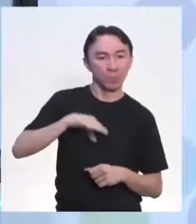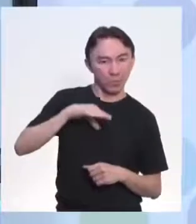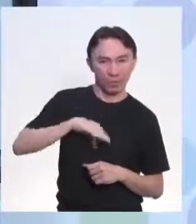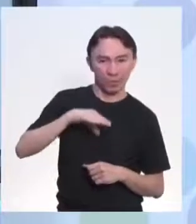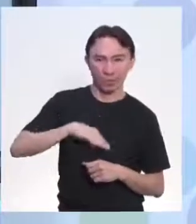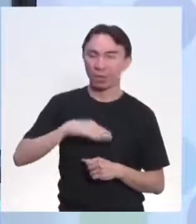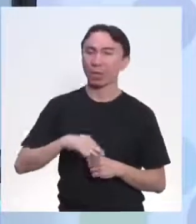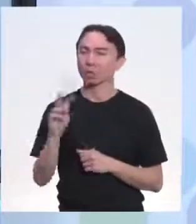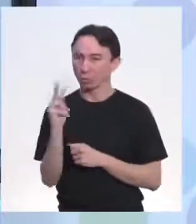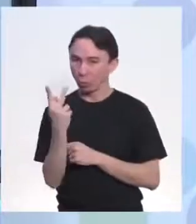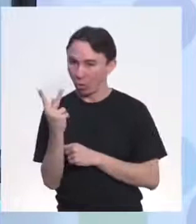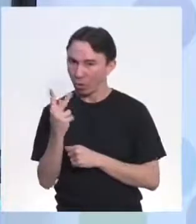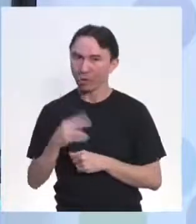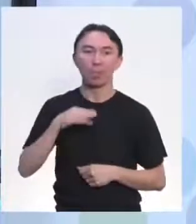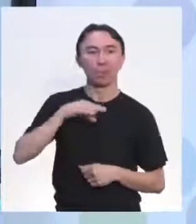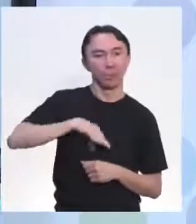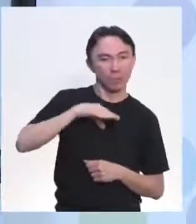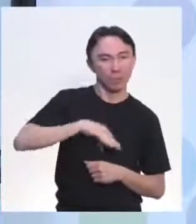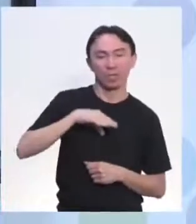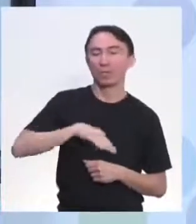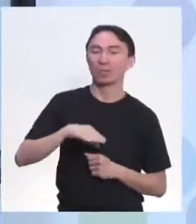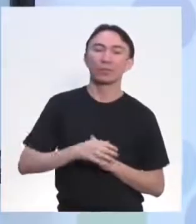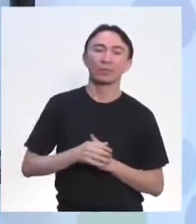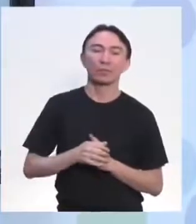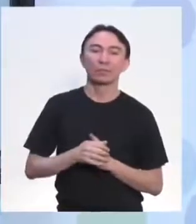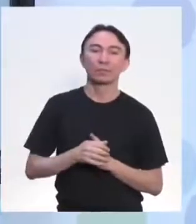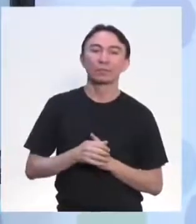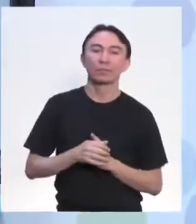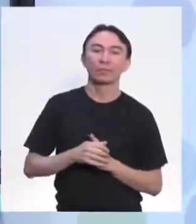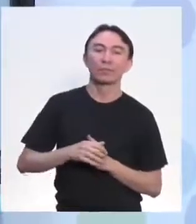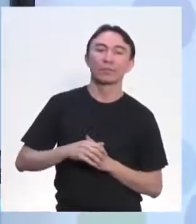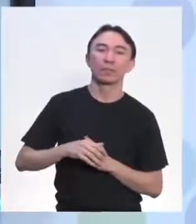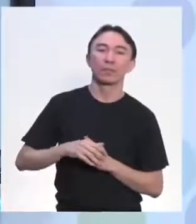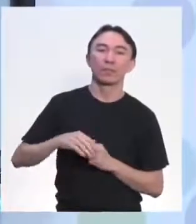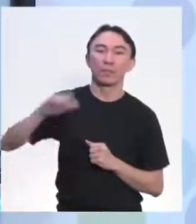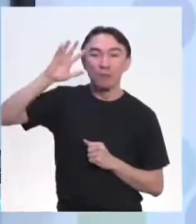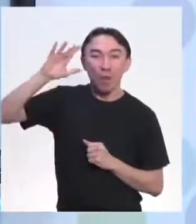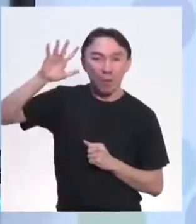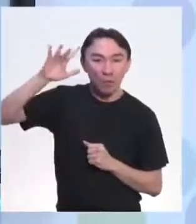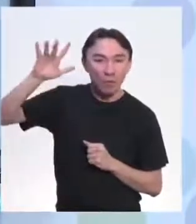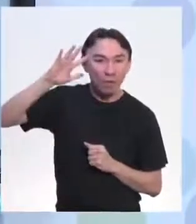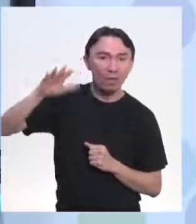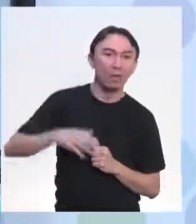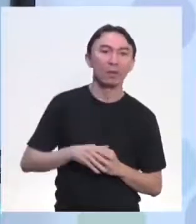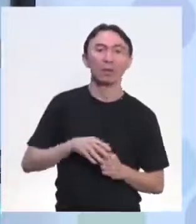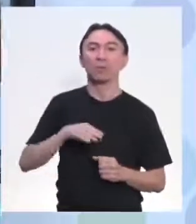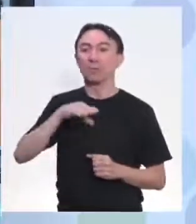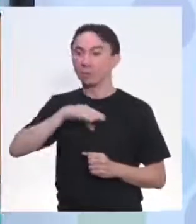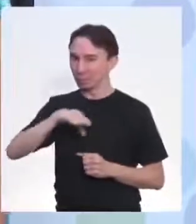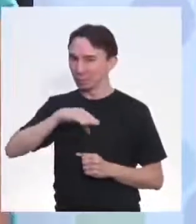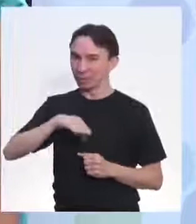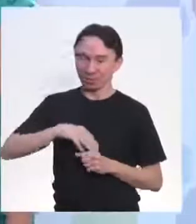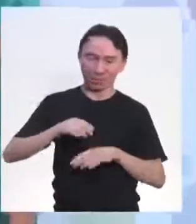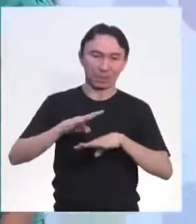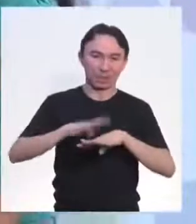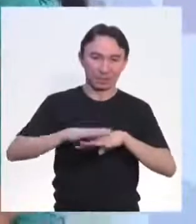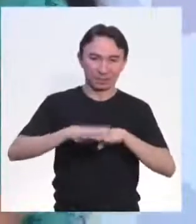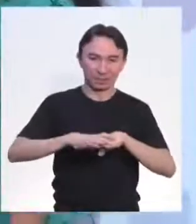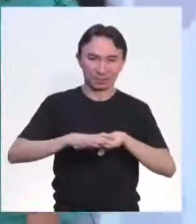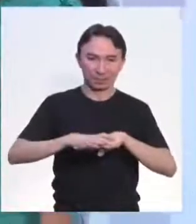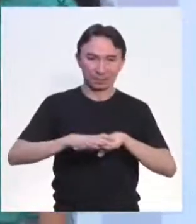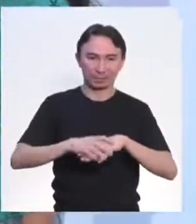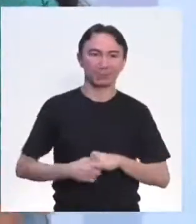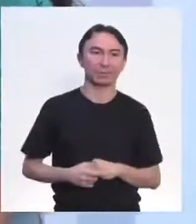com história, português com filosofia e português com matemática. Muito